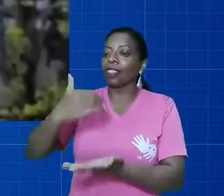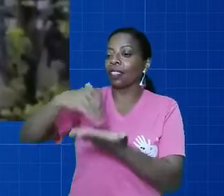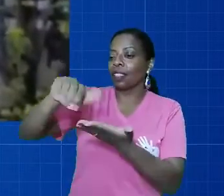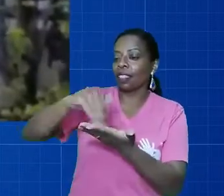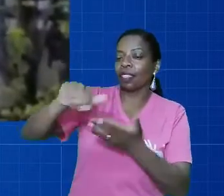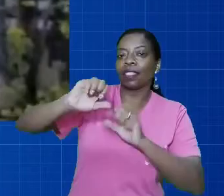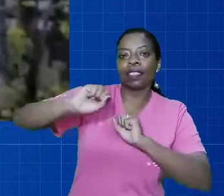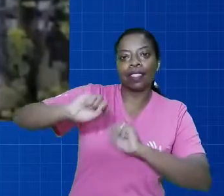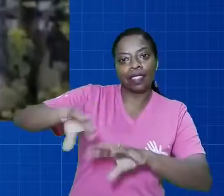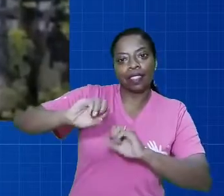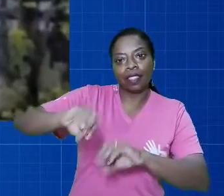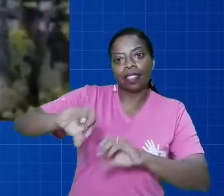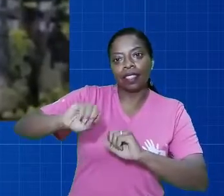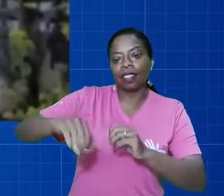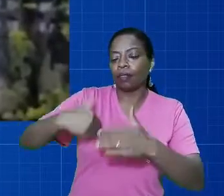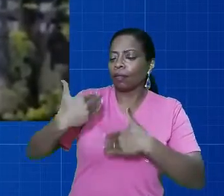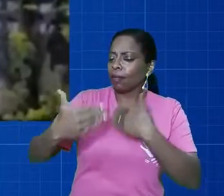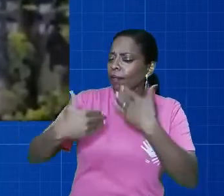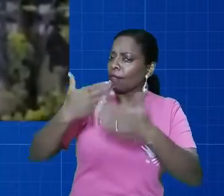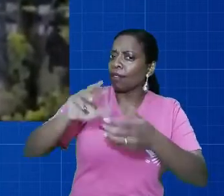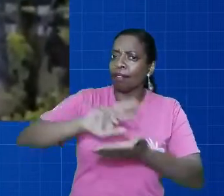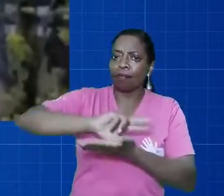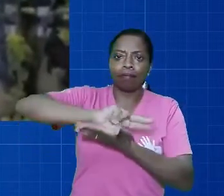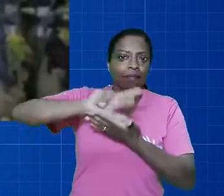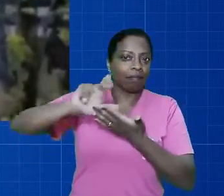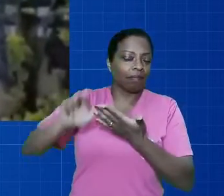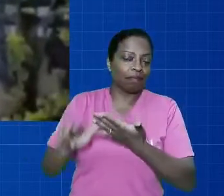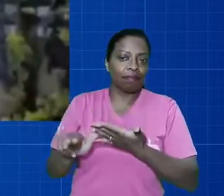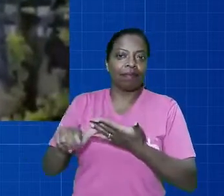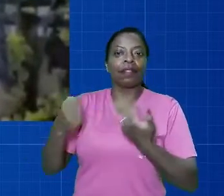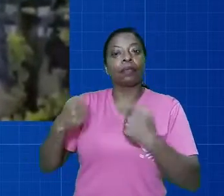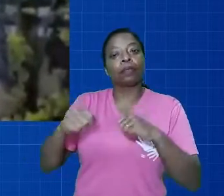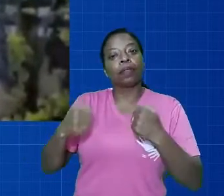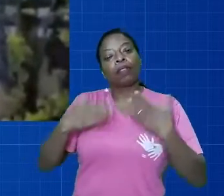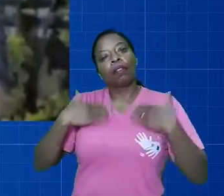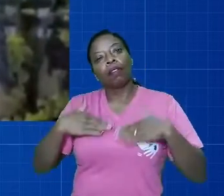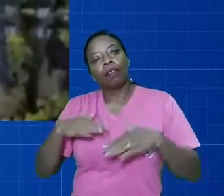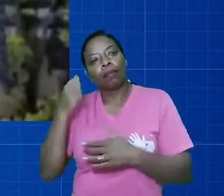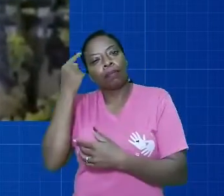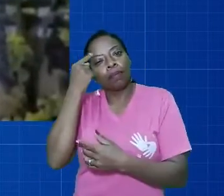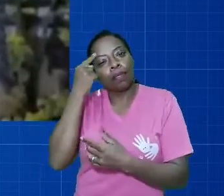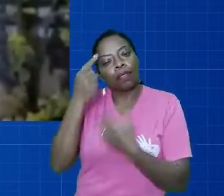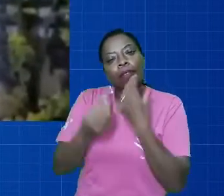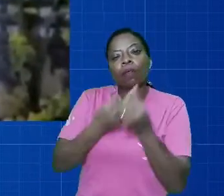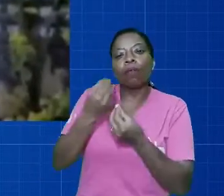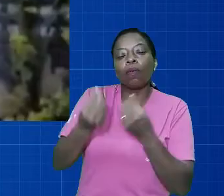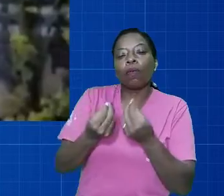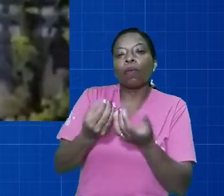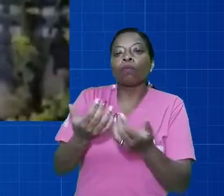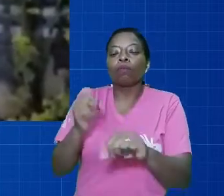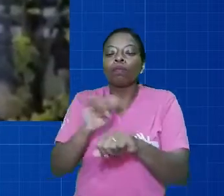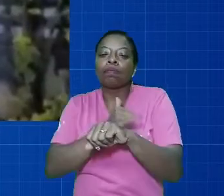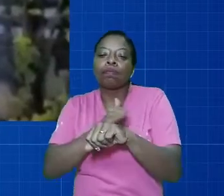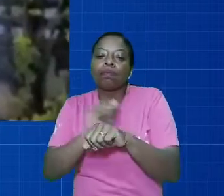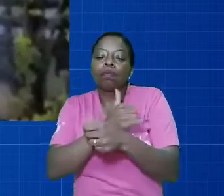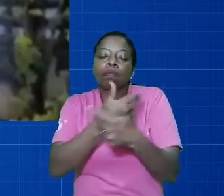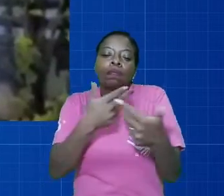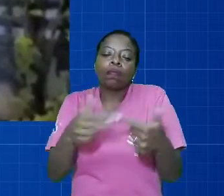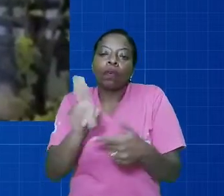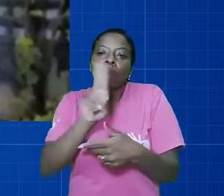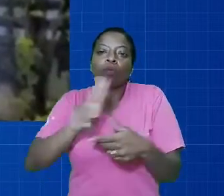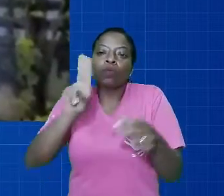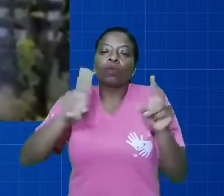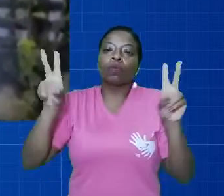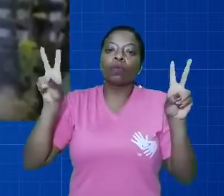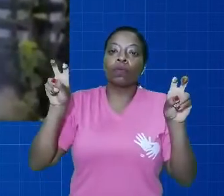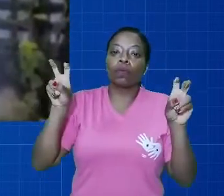totalmente diferenciado, né, e que a gente possa pensar com calma como que a gente poderia estar articulando essas temáticas. Por exemplo, no ano de